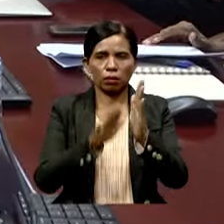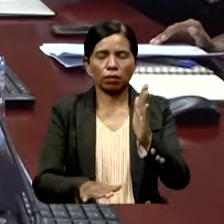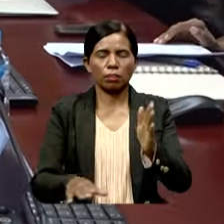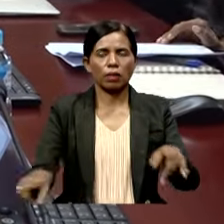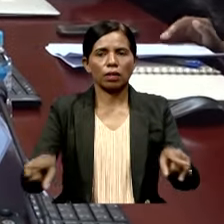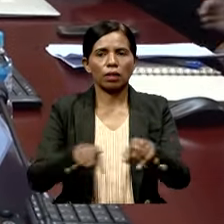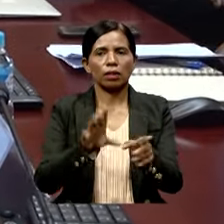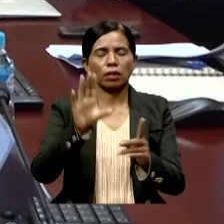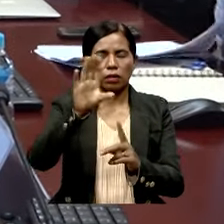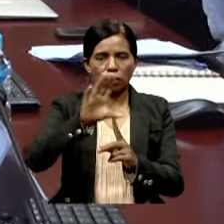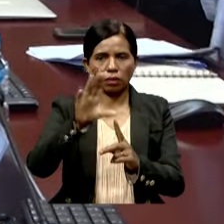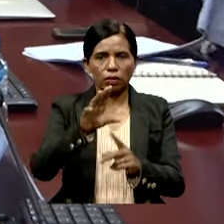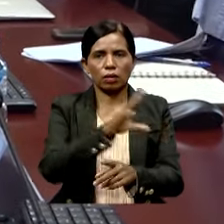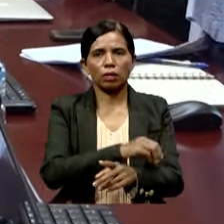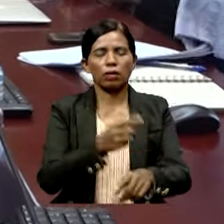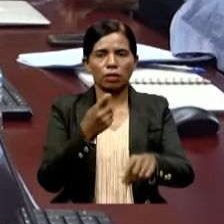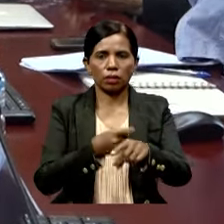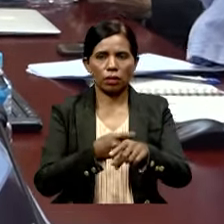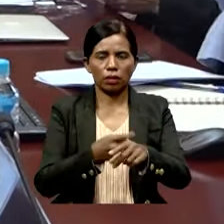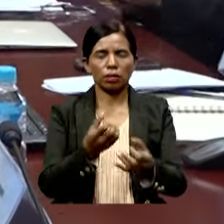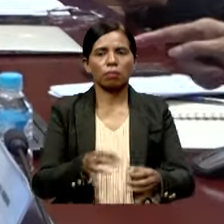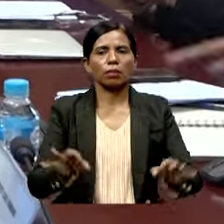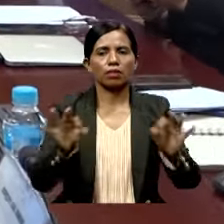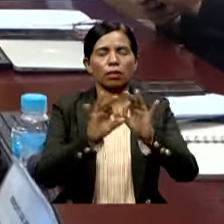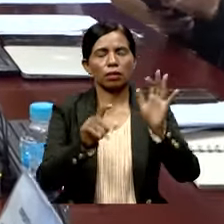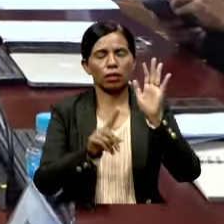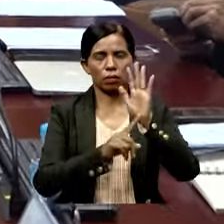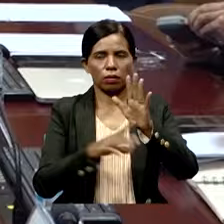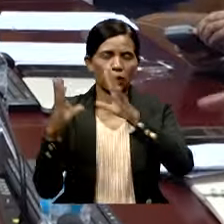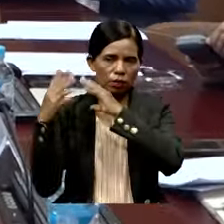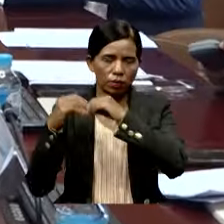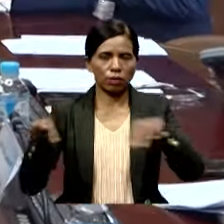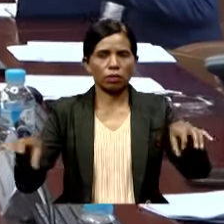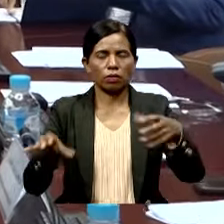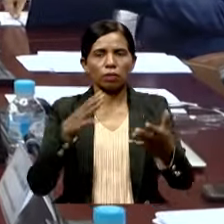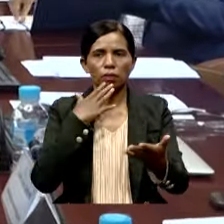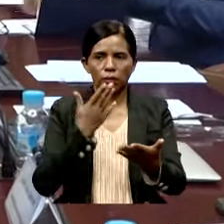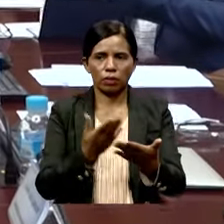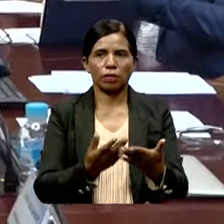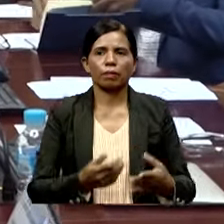assume cargo sefia ho temporário, importante ha tudo experiência profissional e serviço.